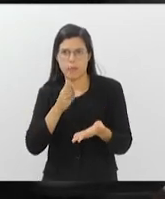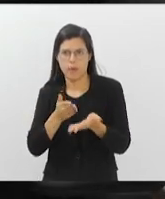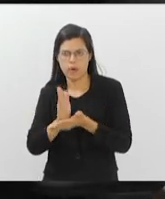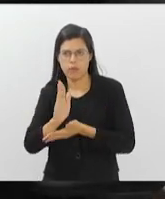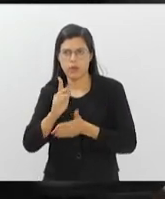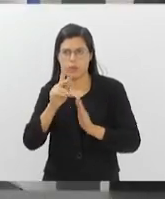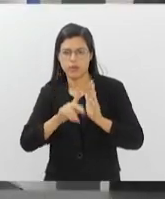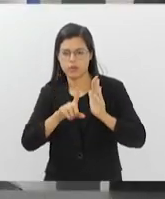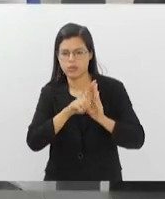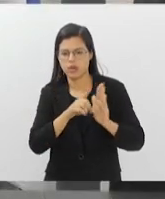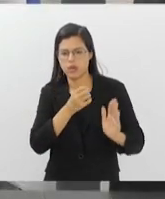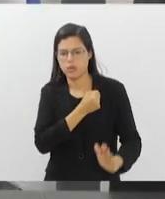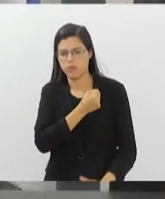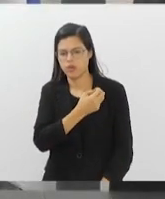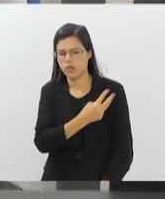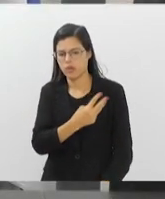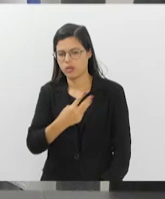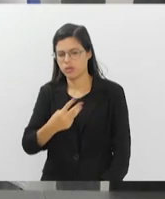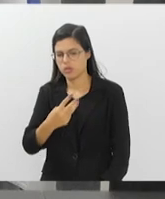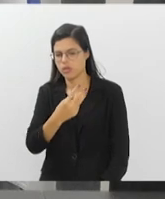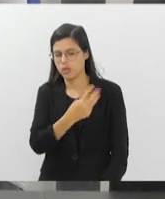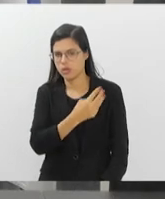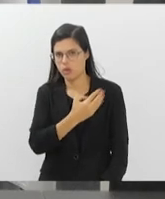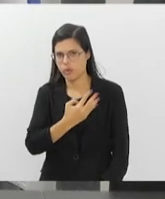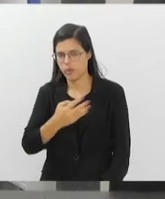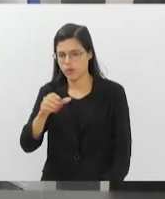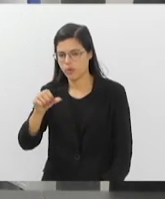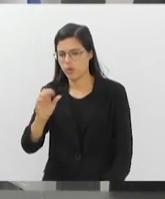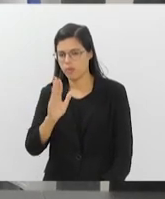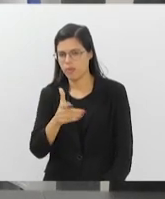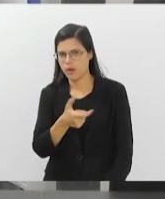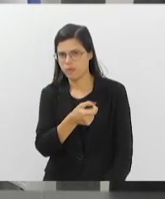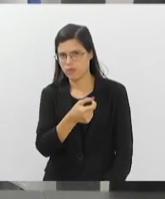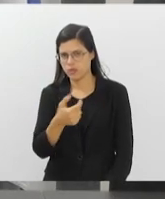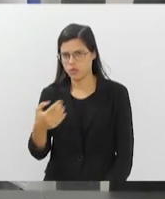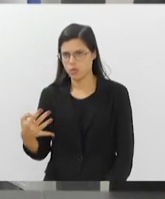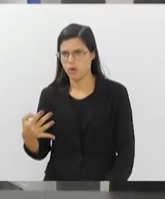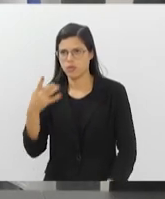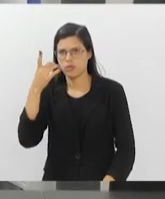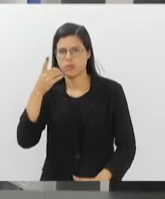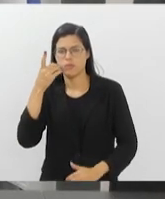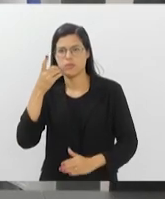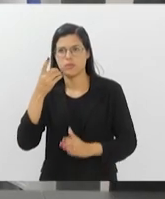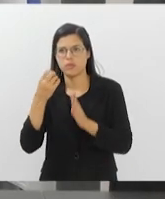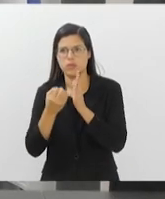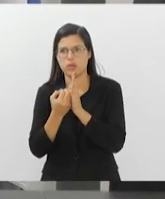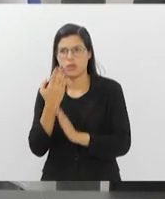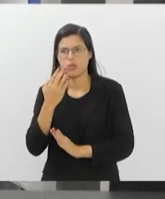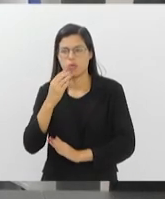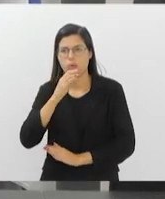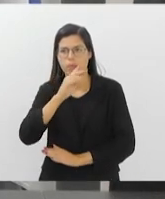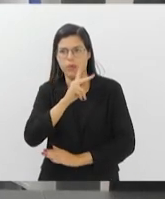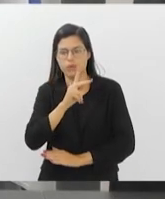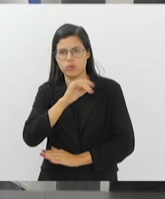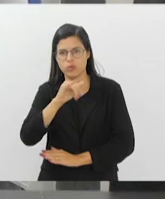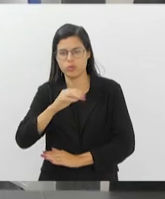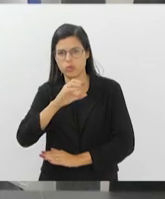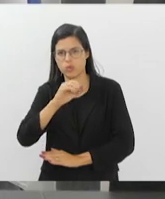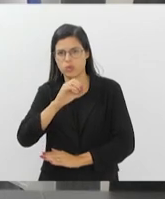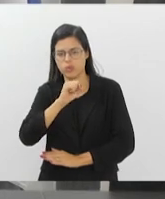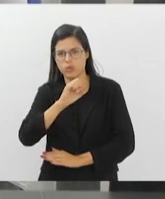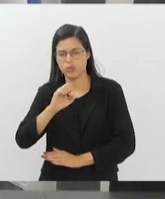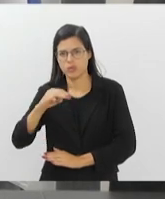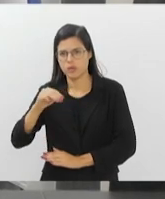Projeto de lei 3449 de 2024, é o item 17 da pauta, de autoria do deputado professor Josemar, que institui a lei de enfrentamento à